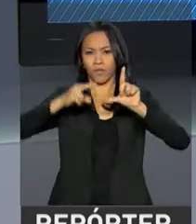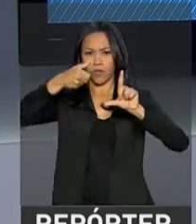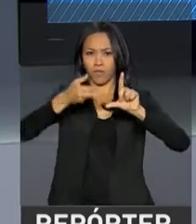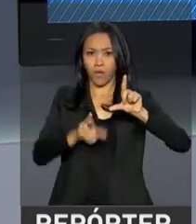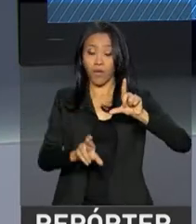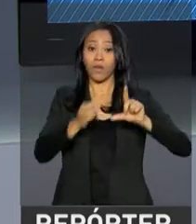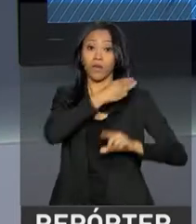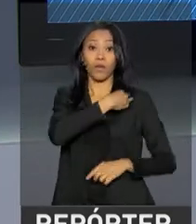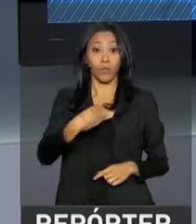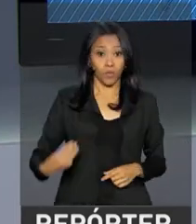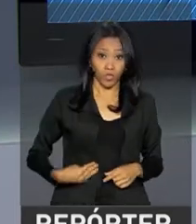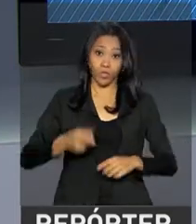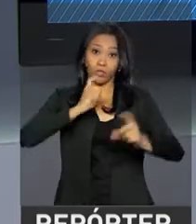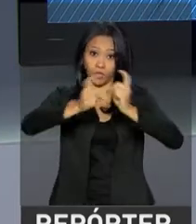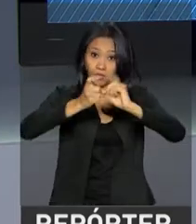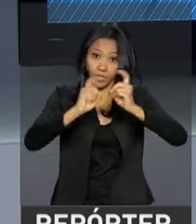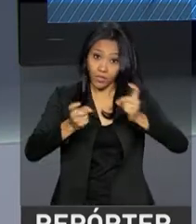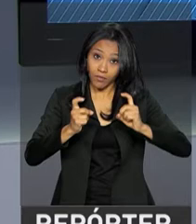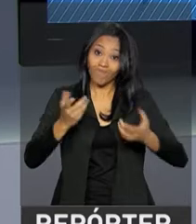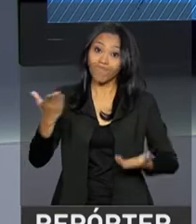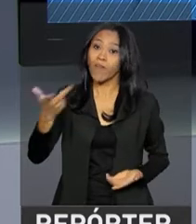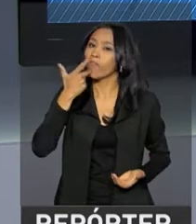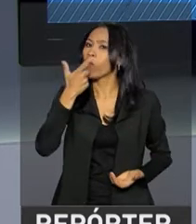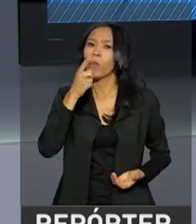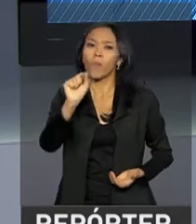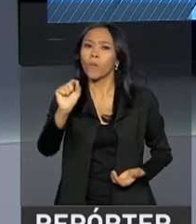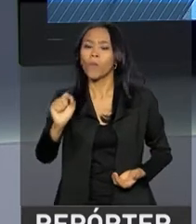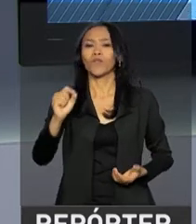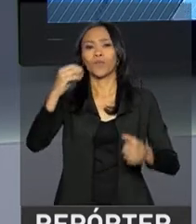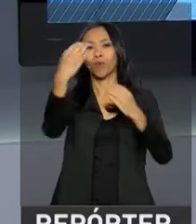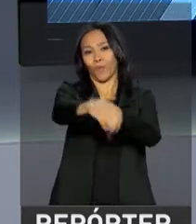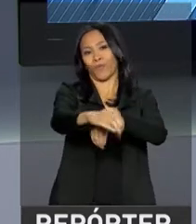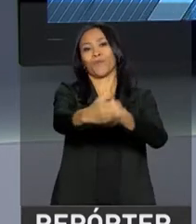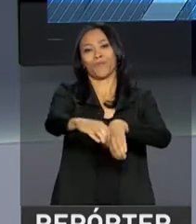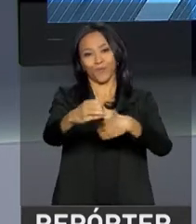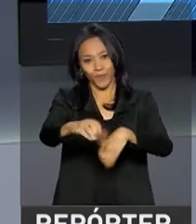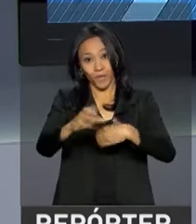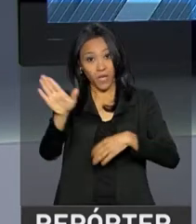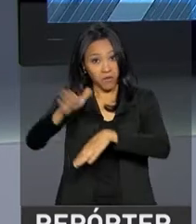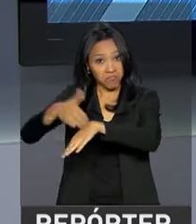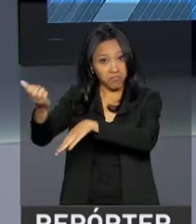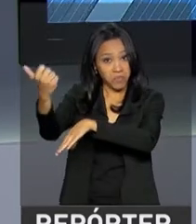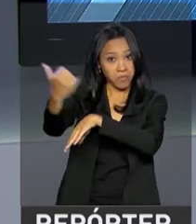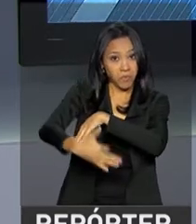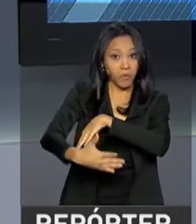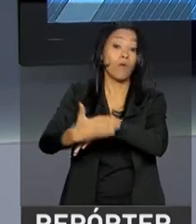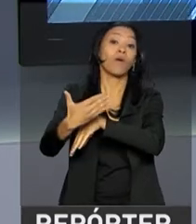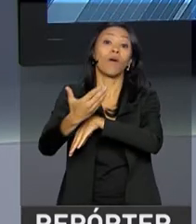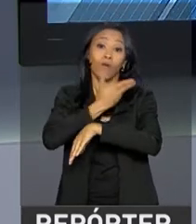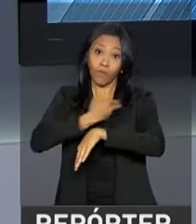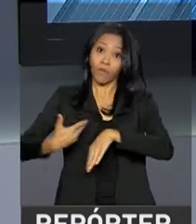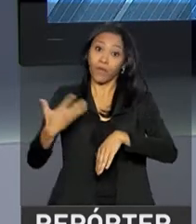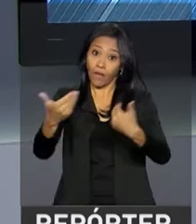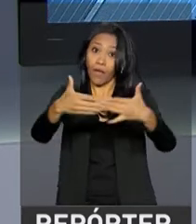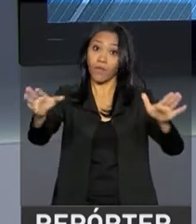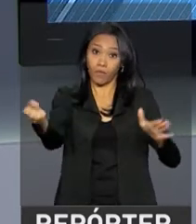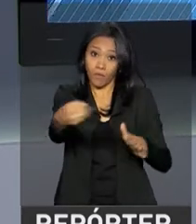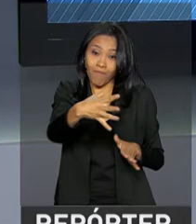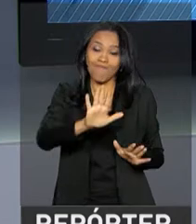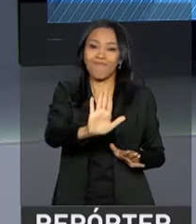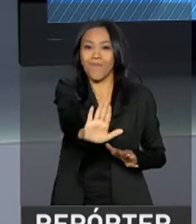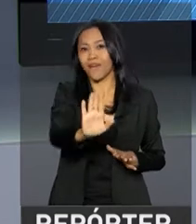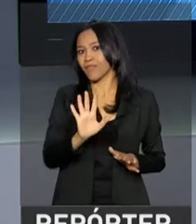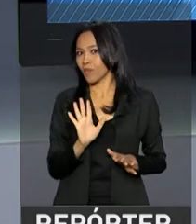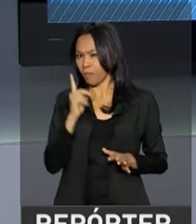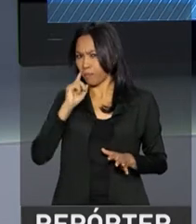ministro do planejamento de oliveira falou sobre concursos públicos segundo ele o governo pretende abrir novos concursos mas só